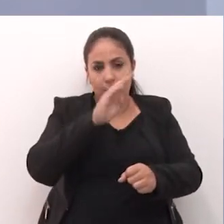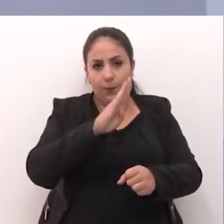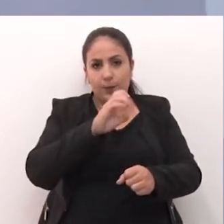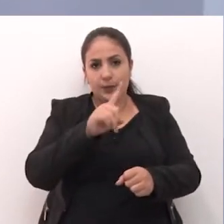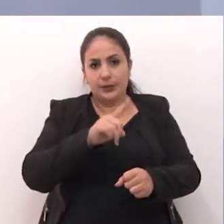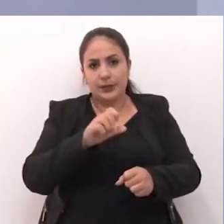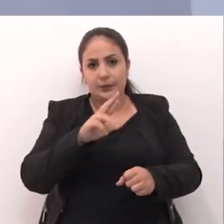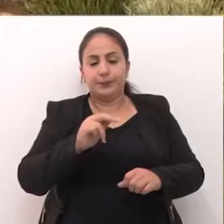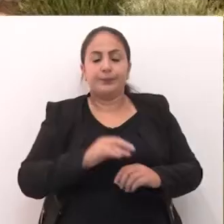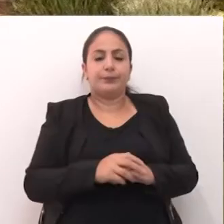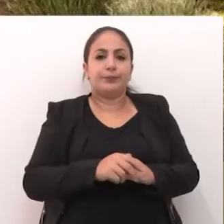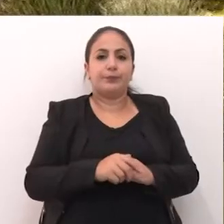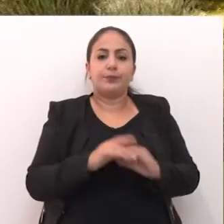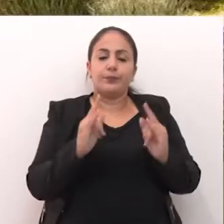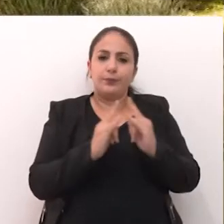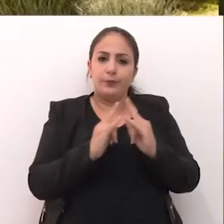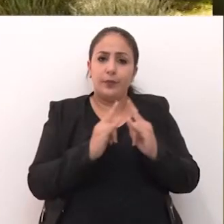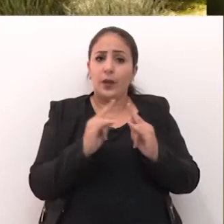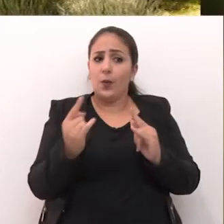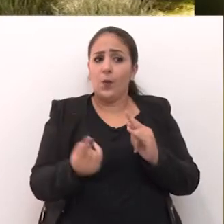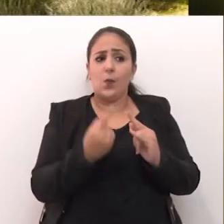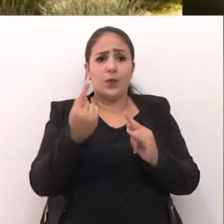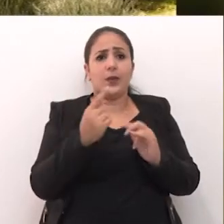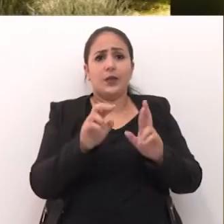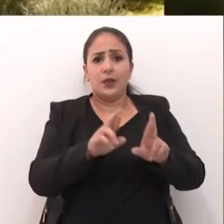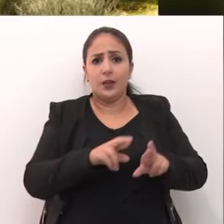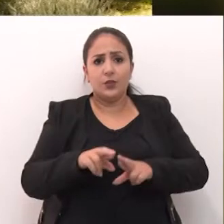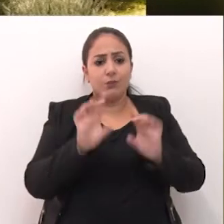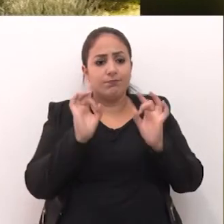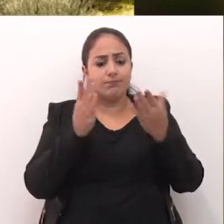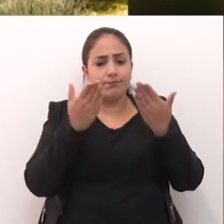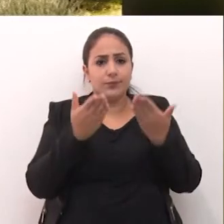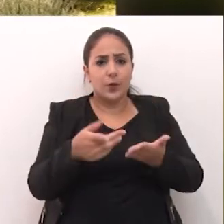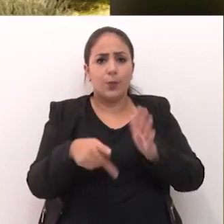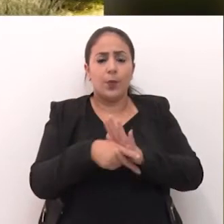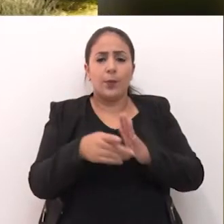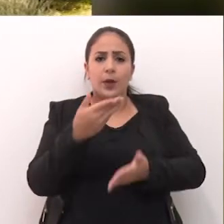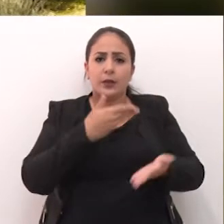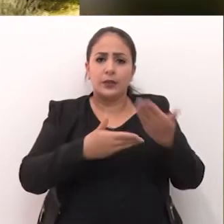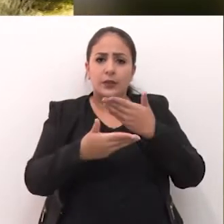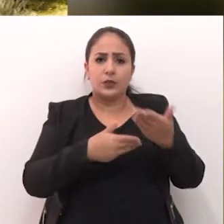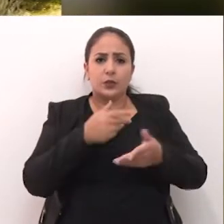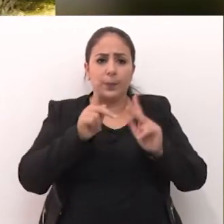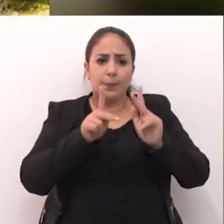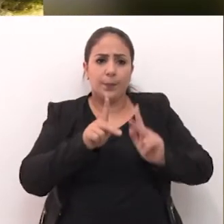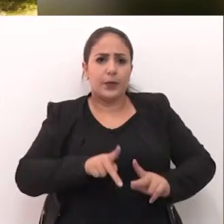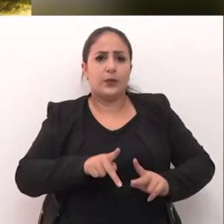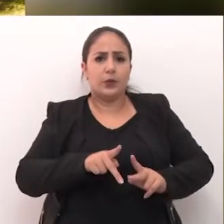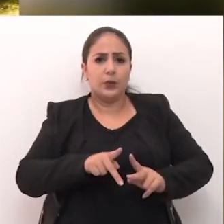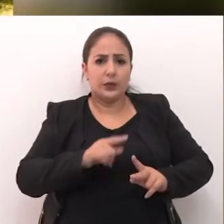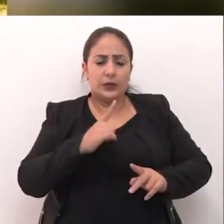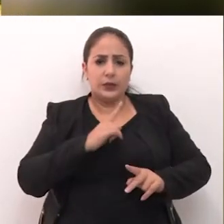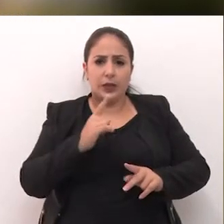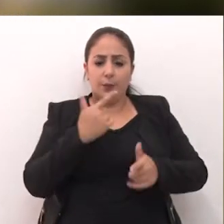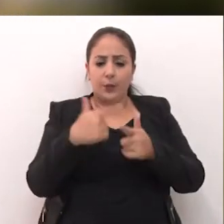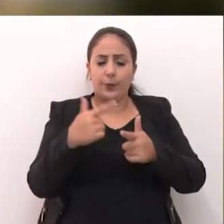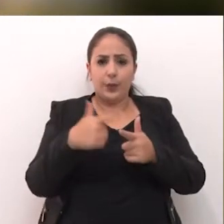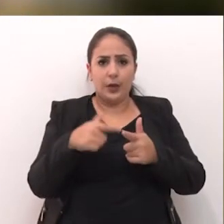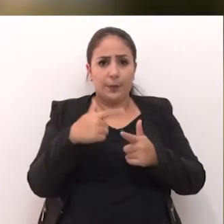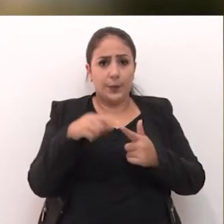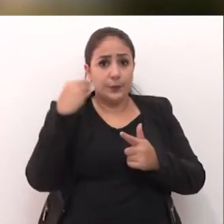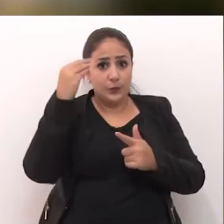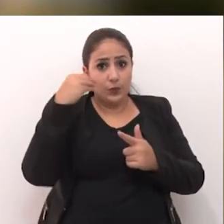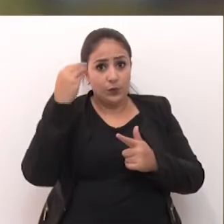Hospital Bezerra de Menezes. A instituição é a única da região especializada no atendimento de pessoas com